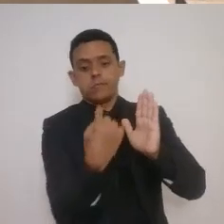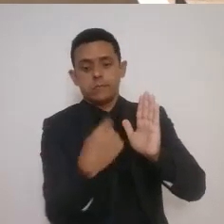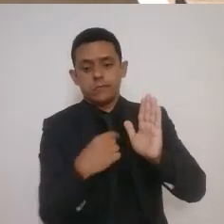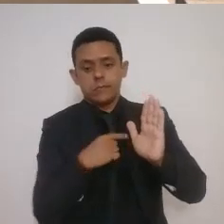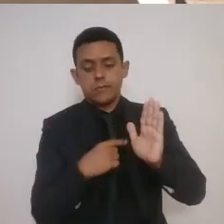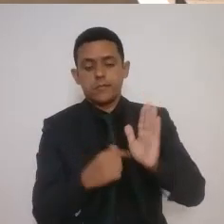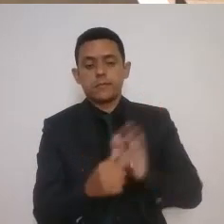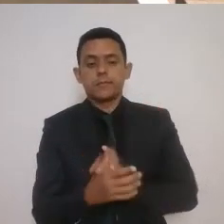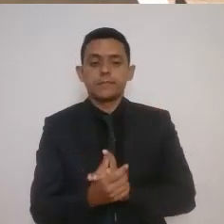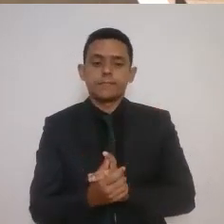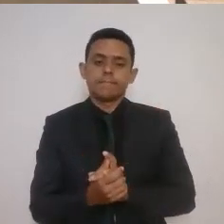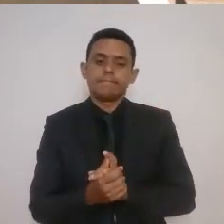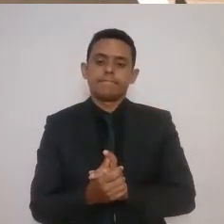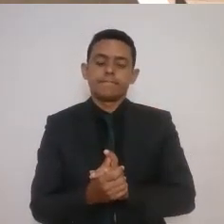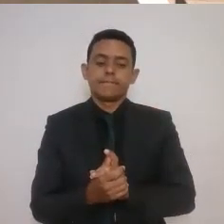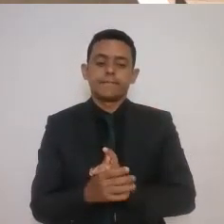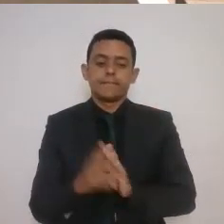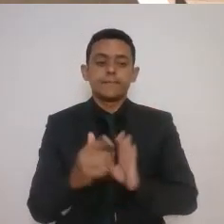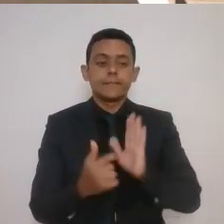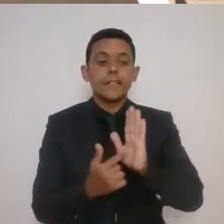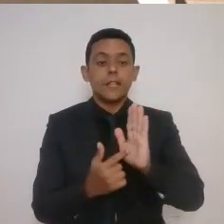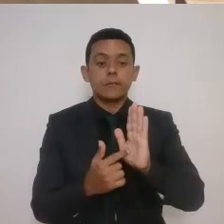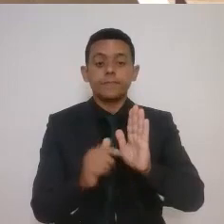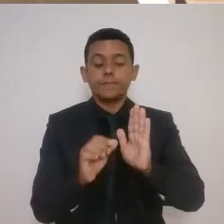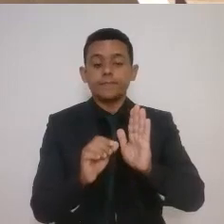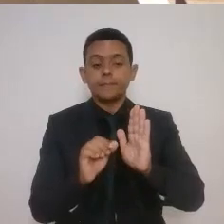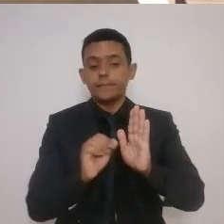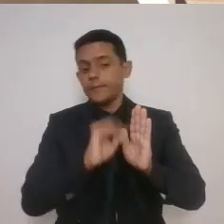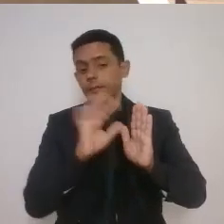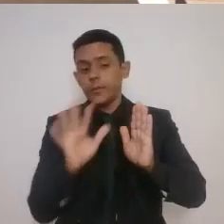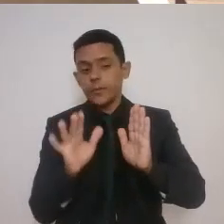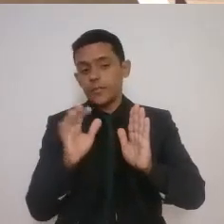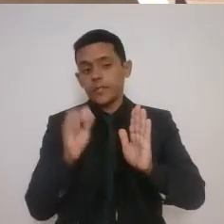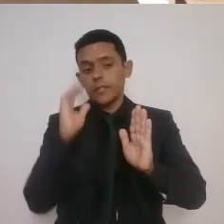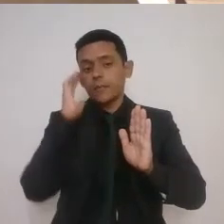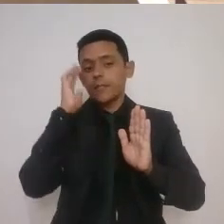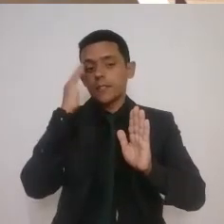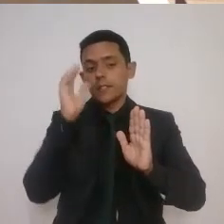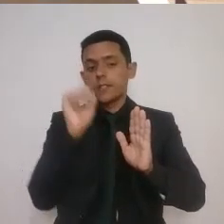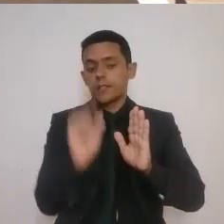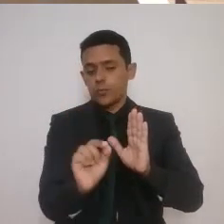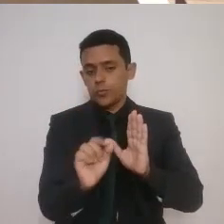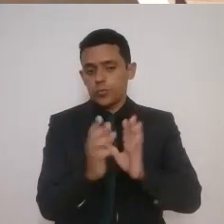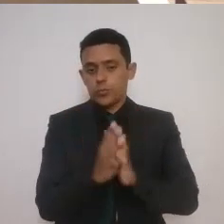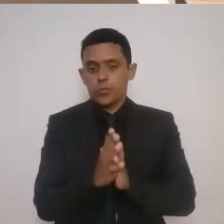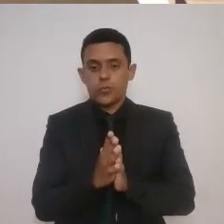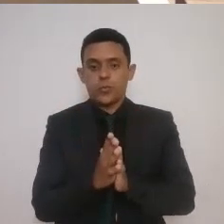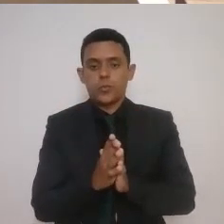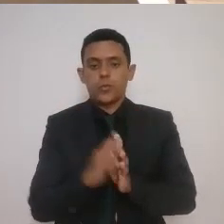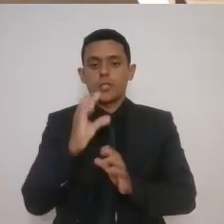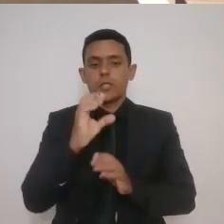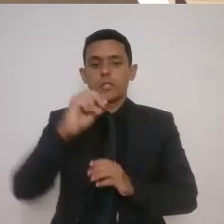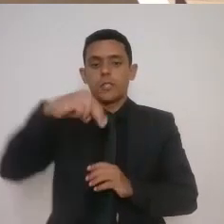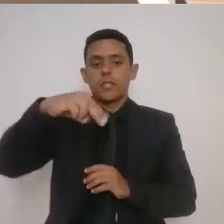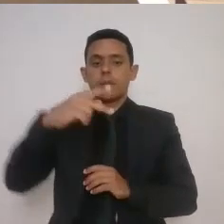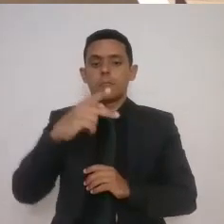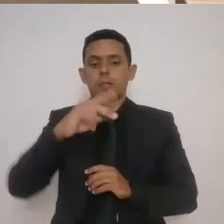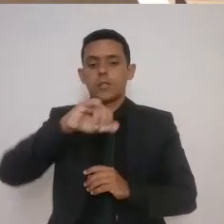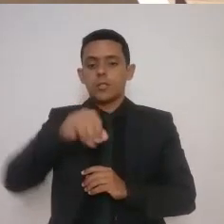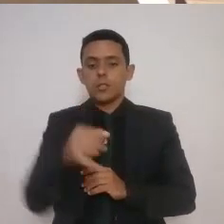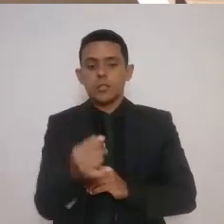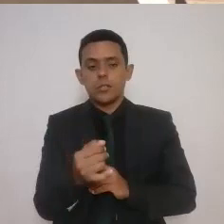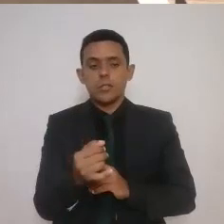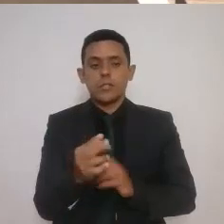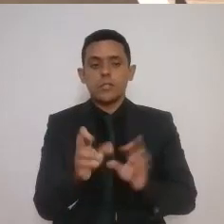Em resumo, é um aspecto que, no caso vertente, me parece que o CNPJ é o mesmo. O que muda é